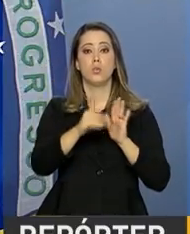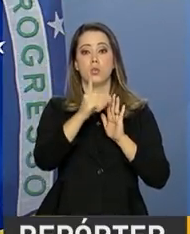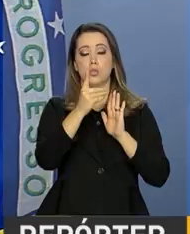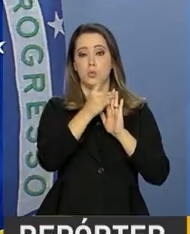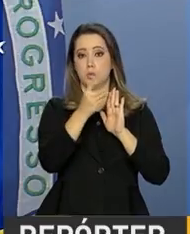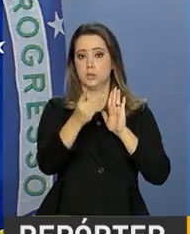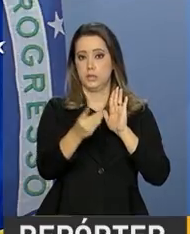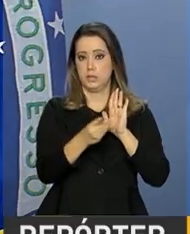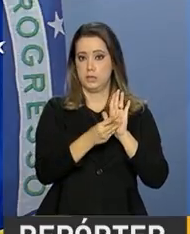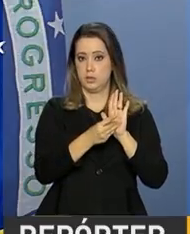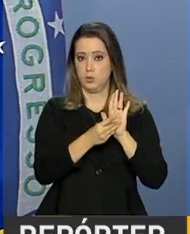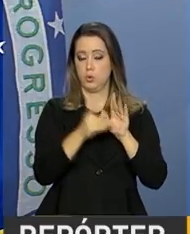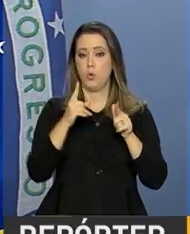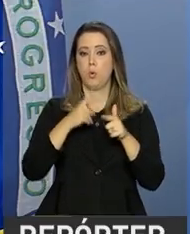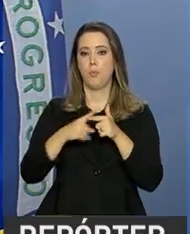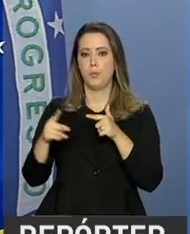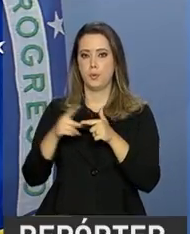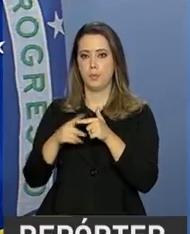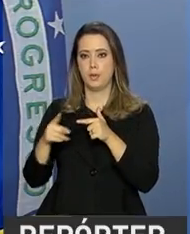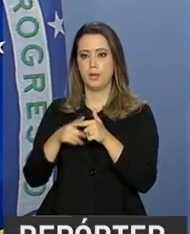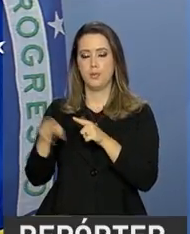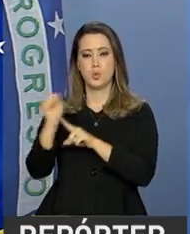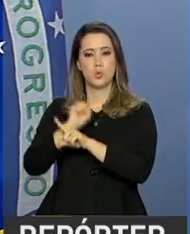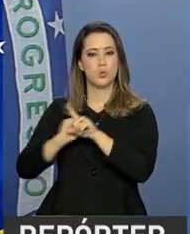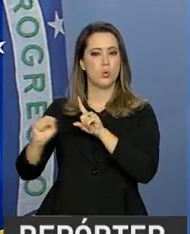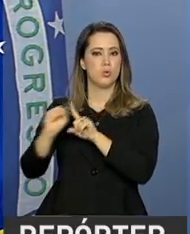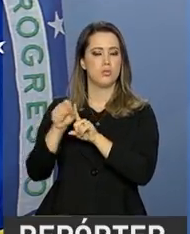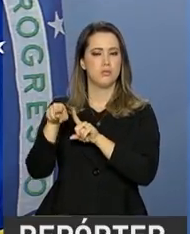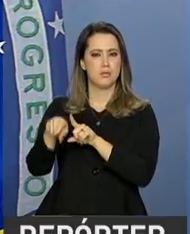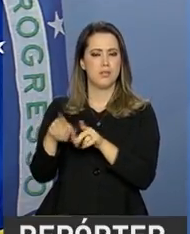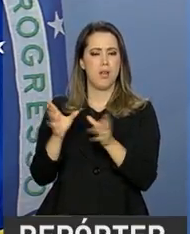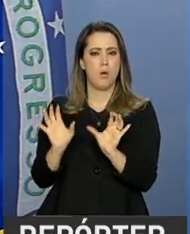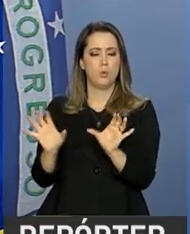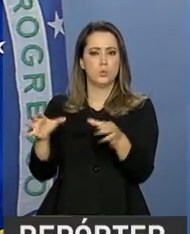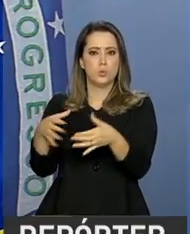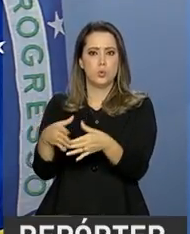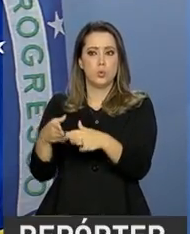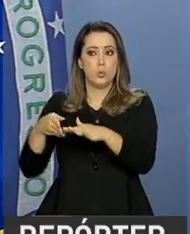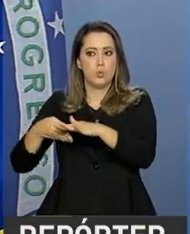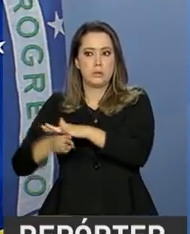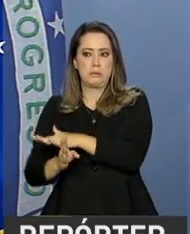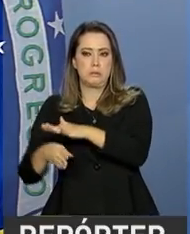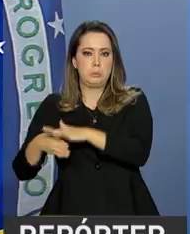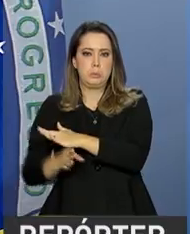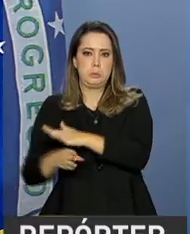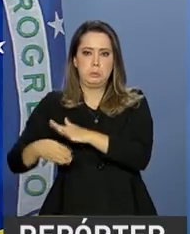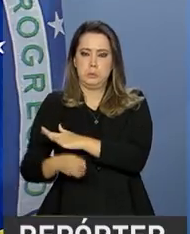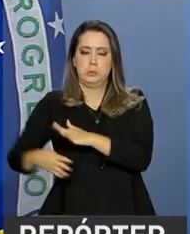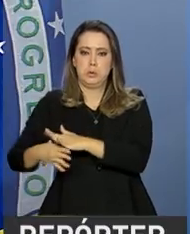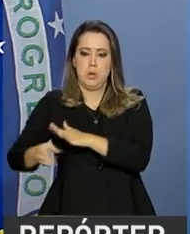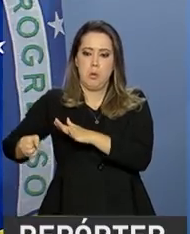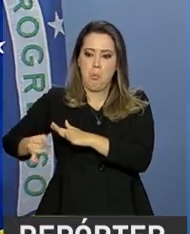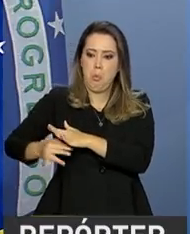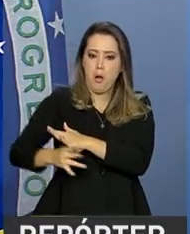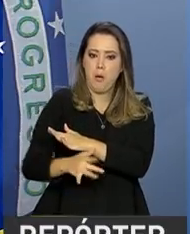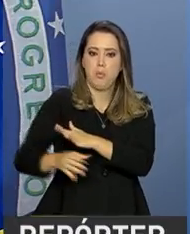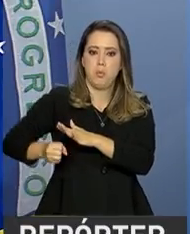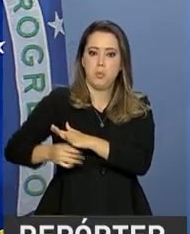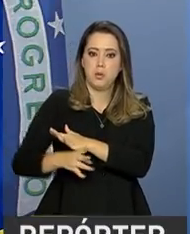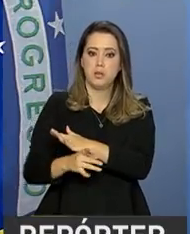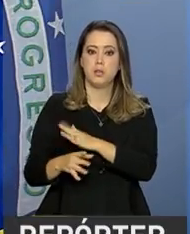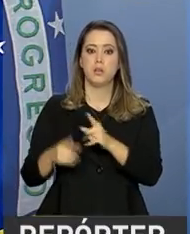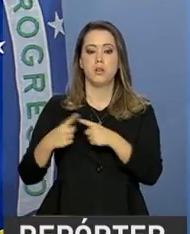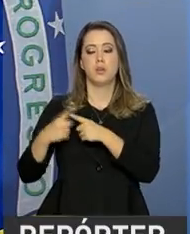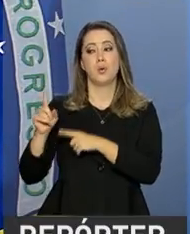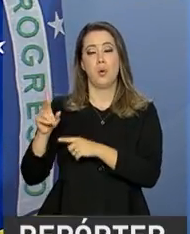a situação de vulnerabilidade decorrente do fluxo migratório desordenado provocada